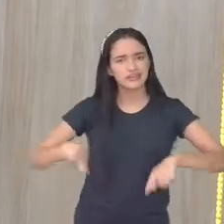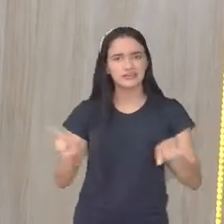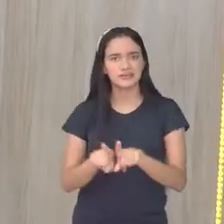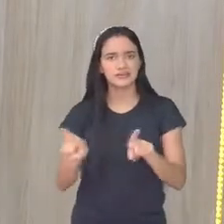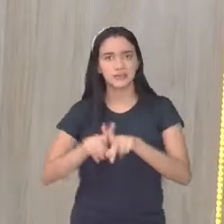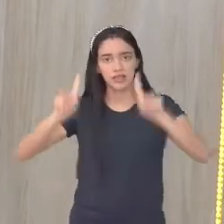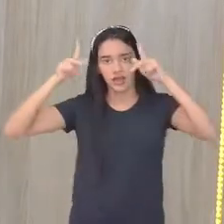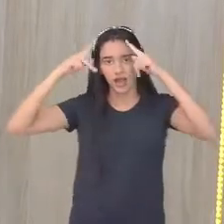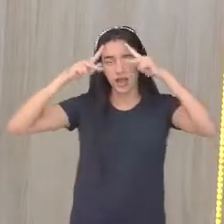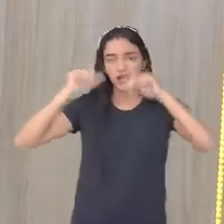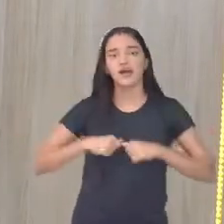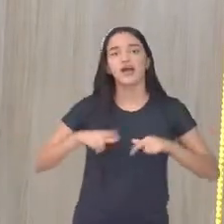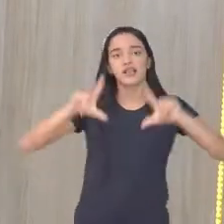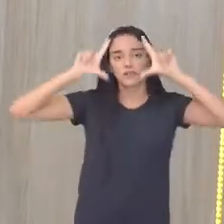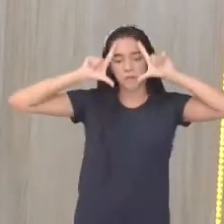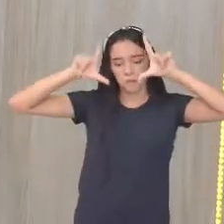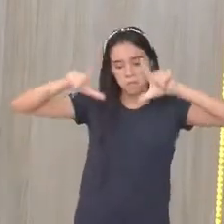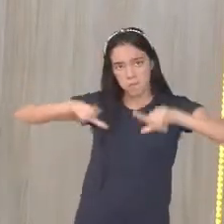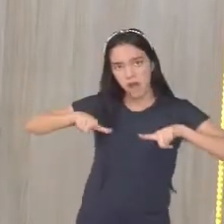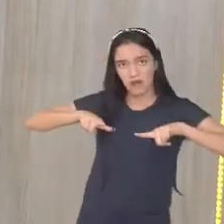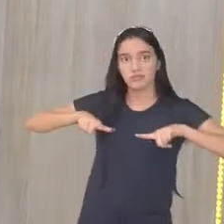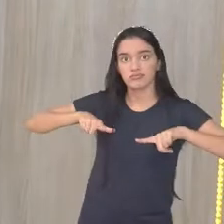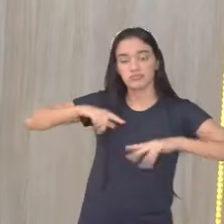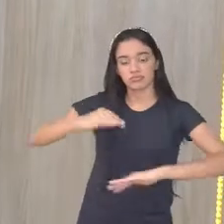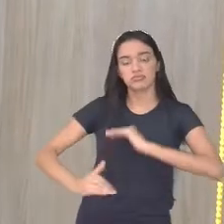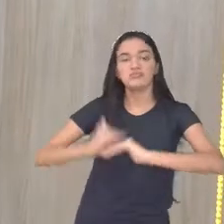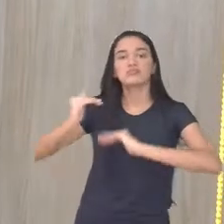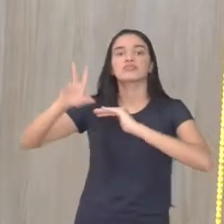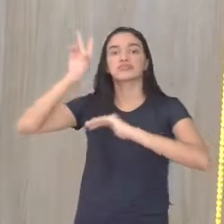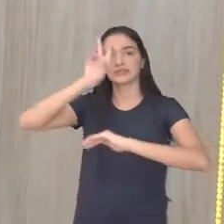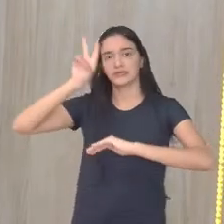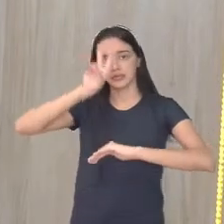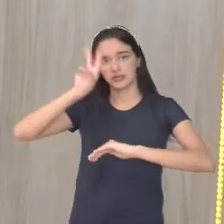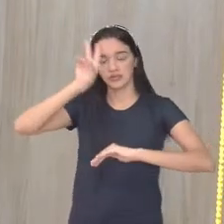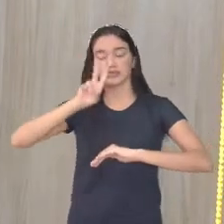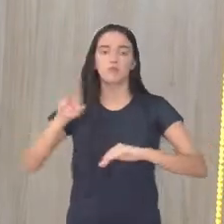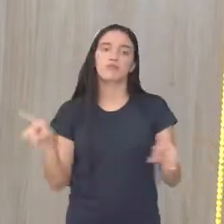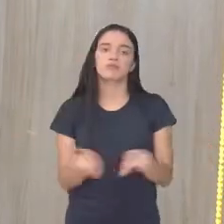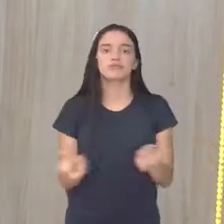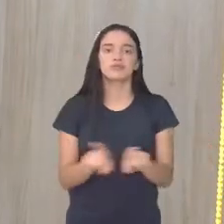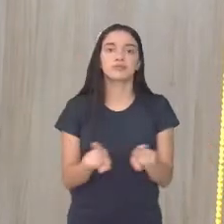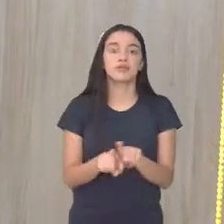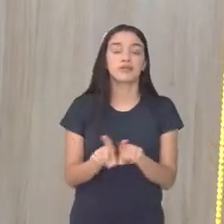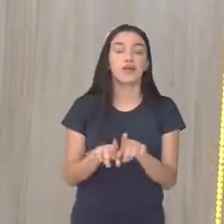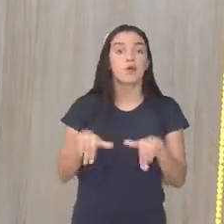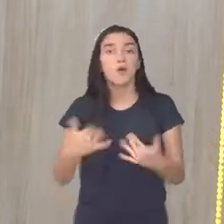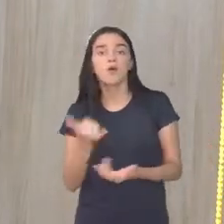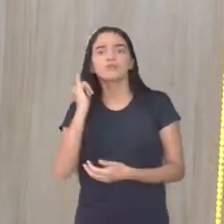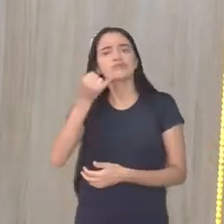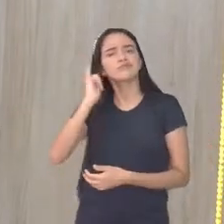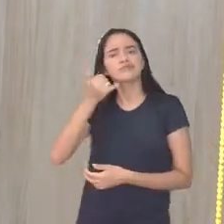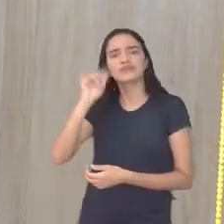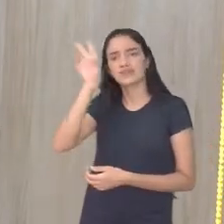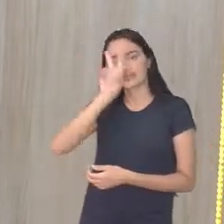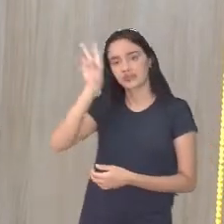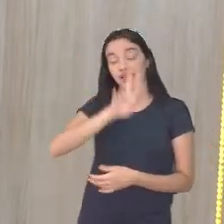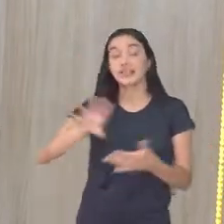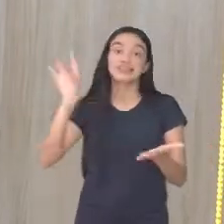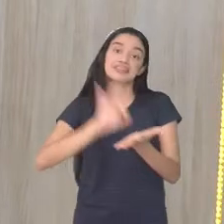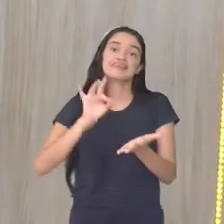modernidade, né, o retrato ele passou a reivindicar uma identidade, assumindo outras características na cena